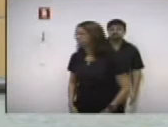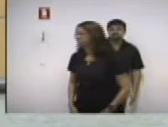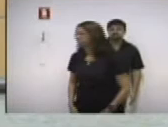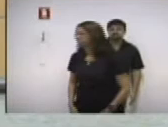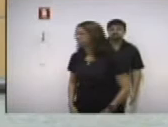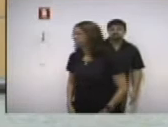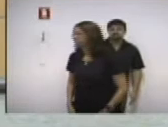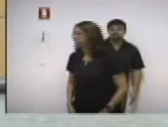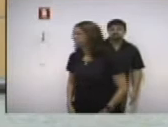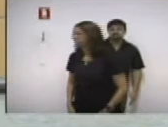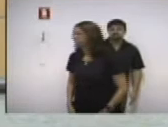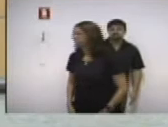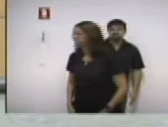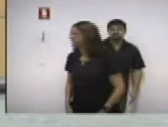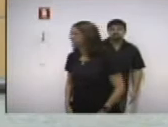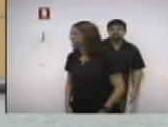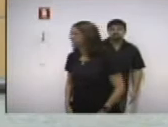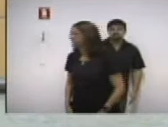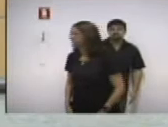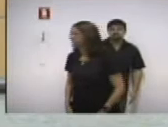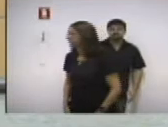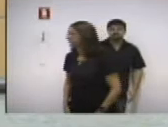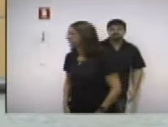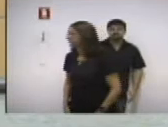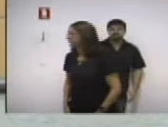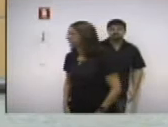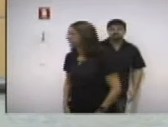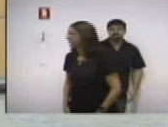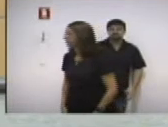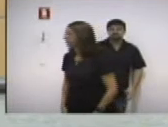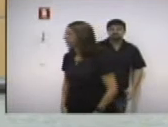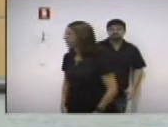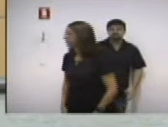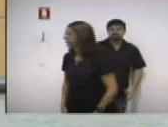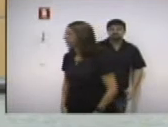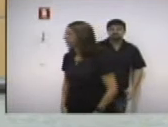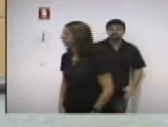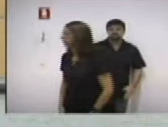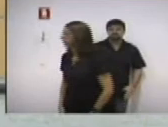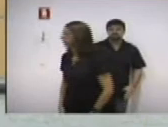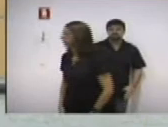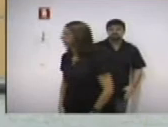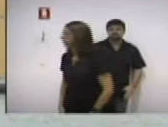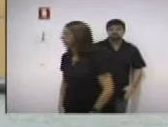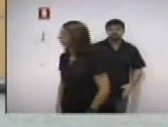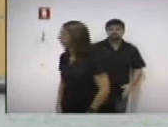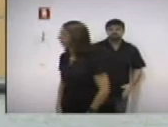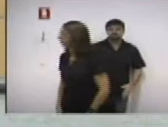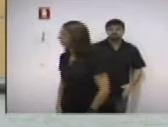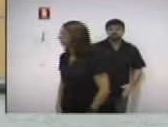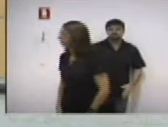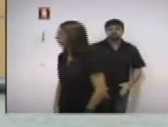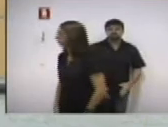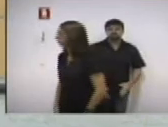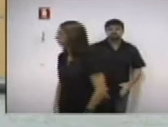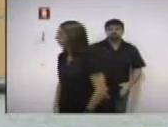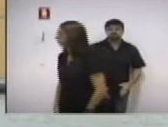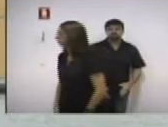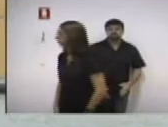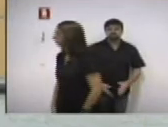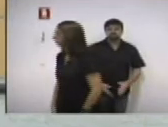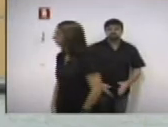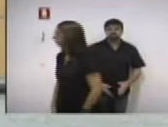nós passaremos então a segunda parte ordem do dia E aí oi oi a posição